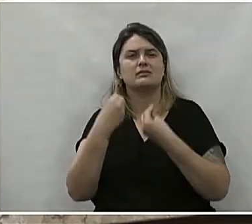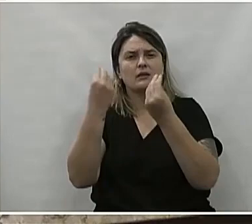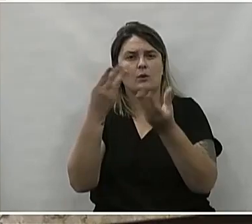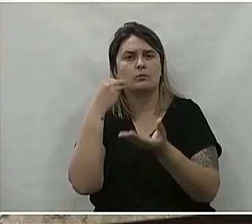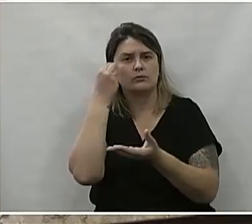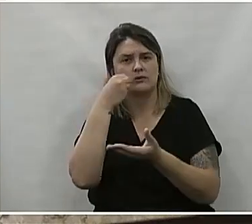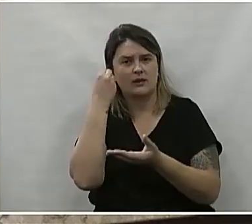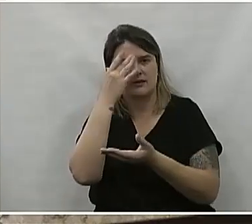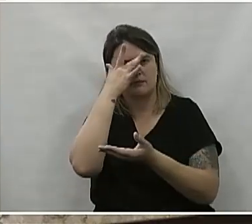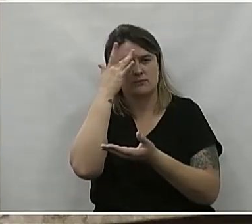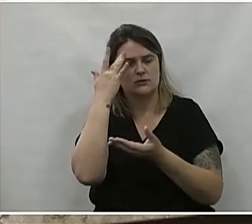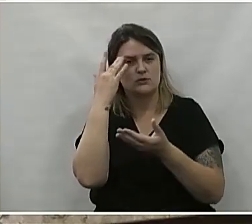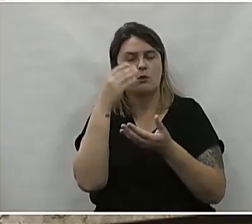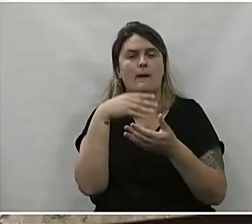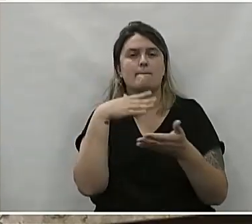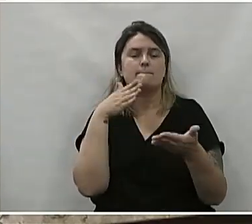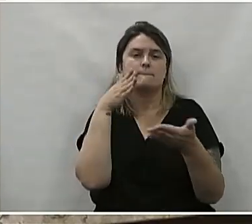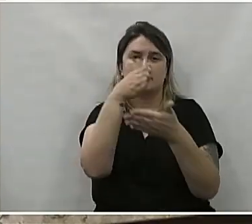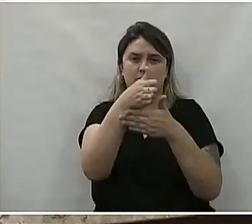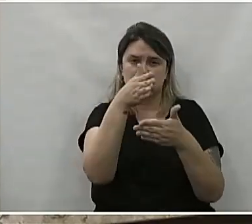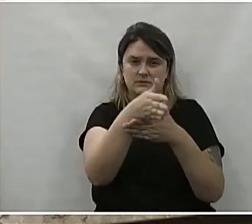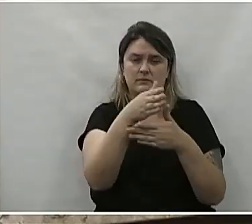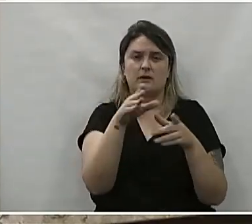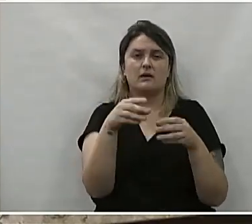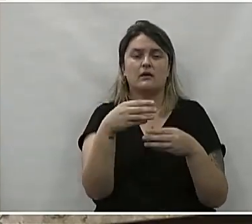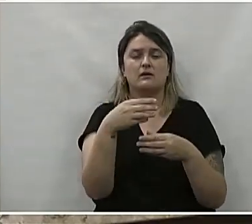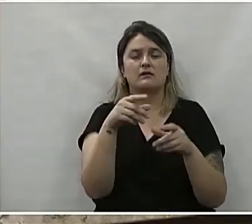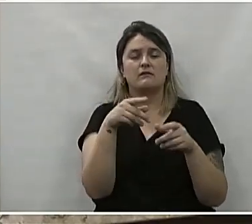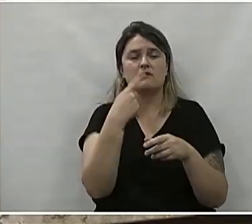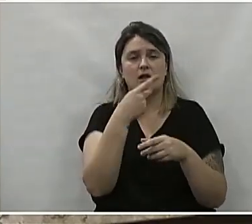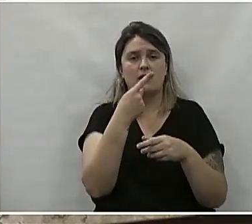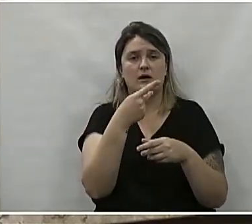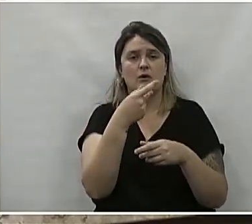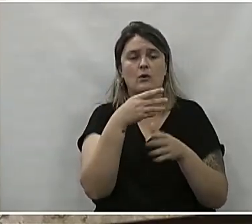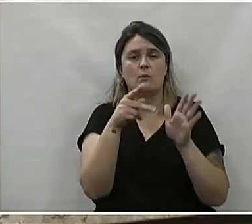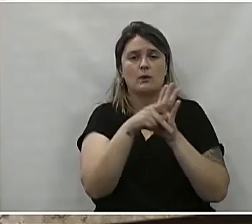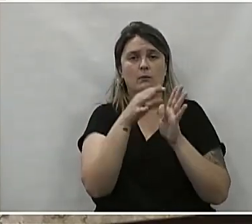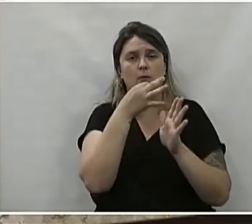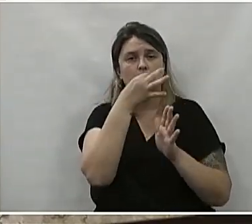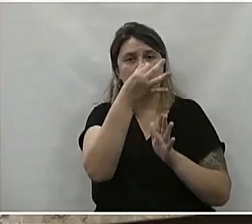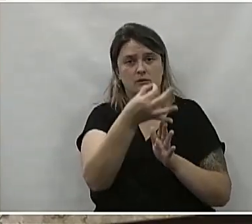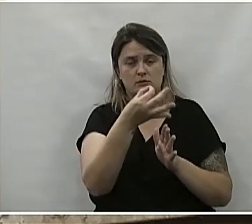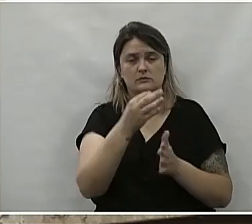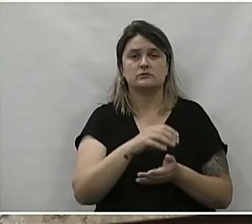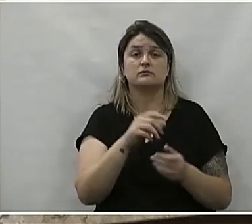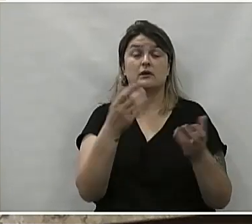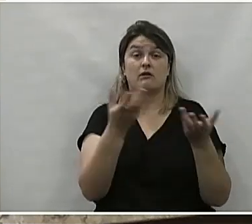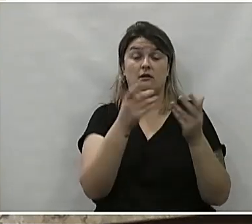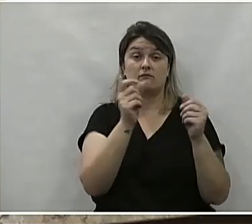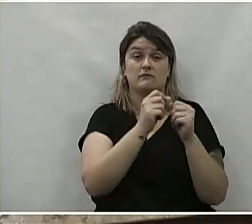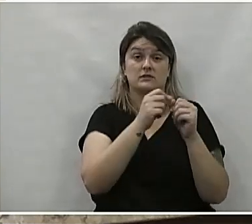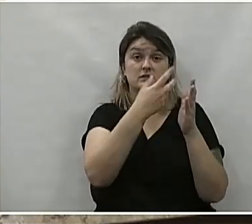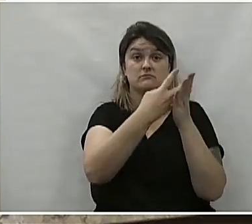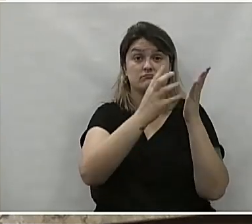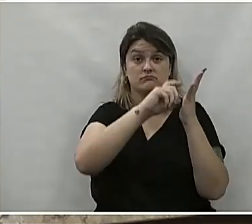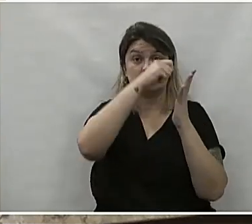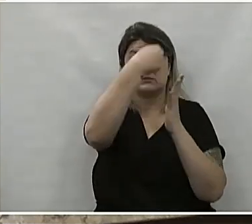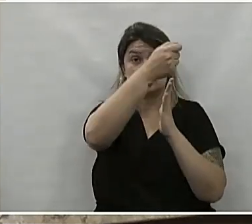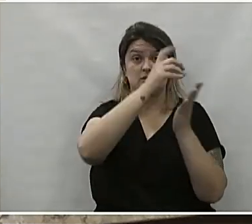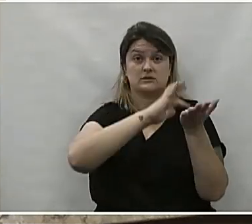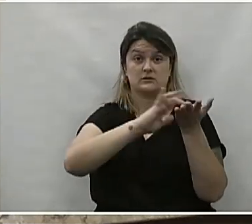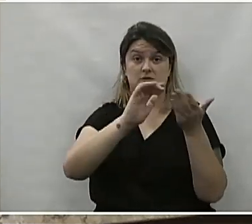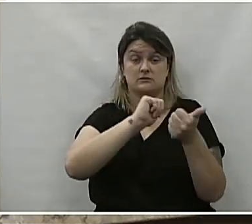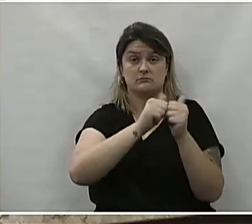Esse pessoal A dar a sua opinião Também Na elaboração Do nosso calendário Da secretaria De esportes Então o